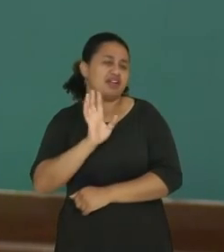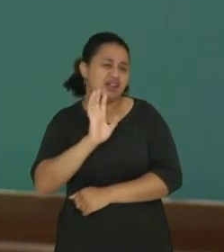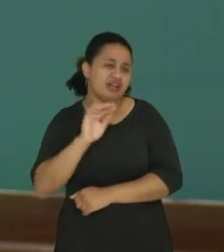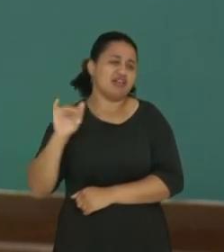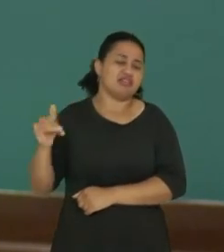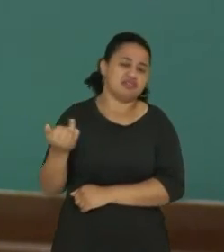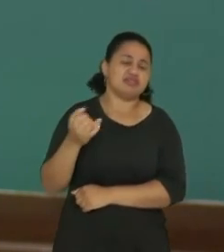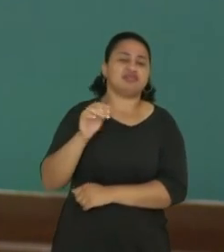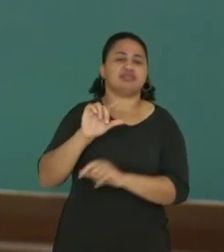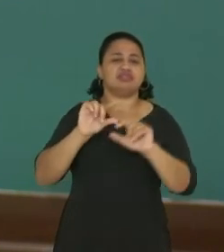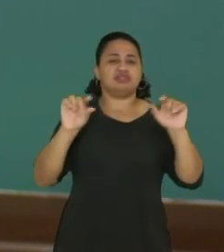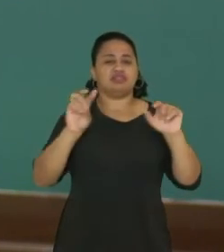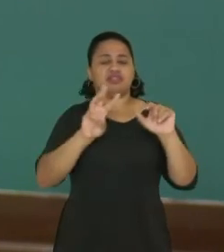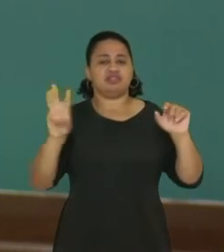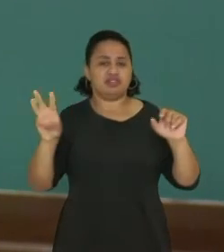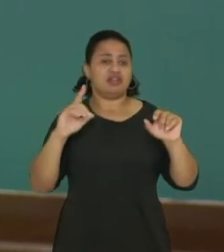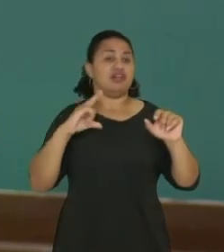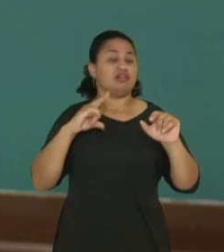Acesse lá